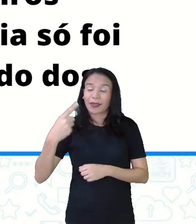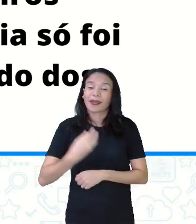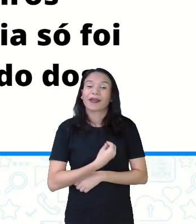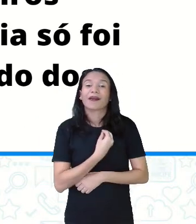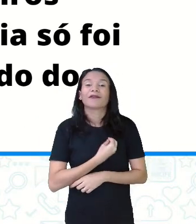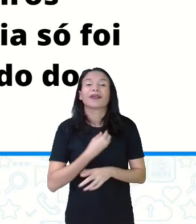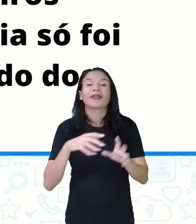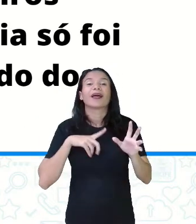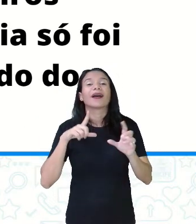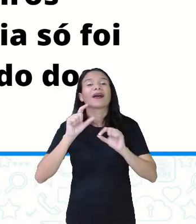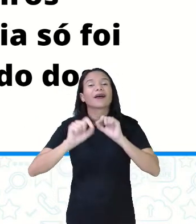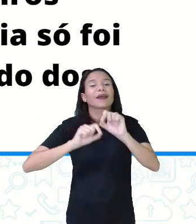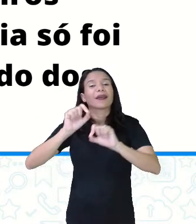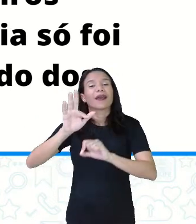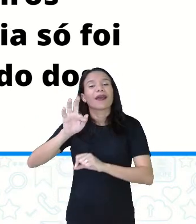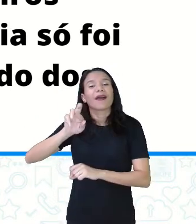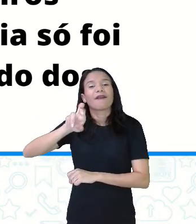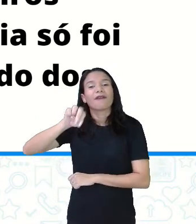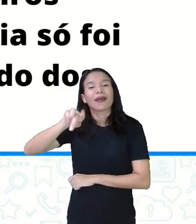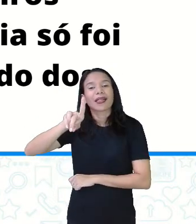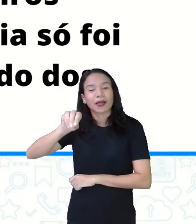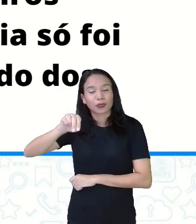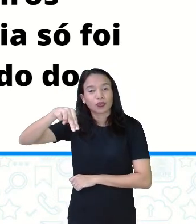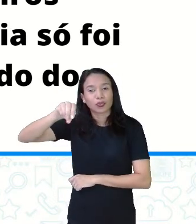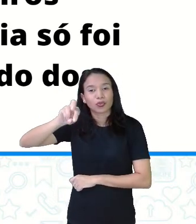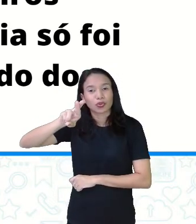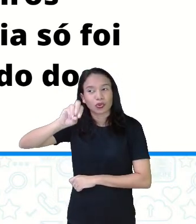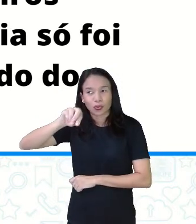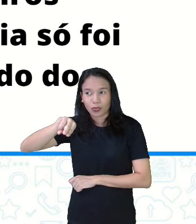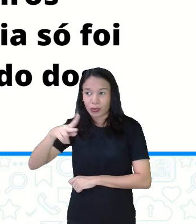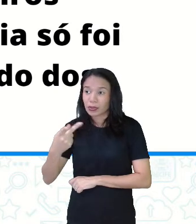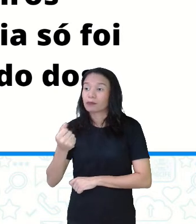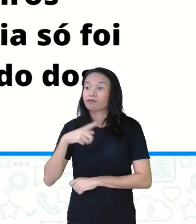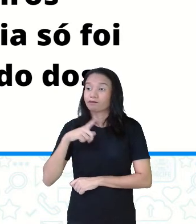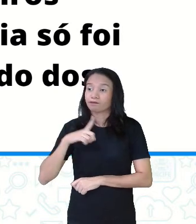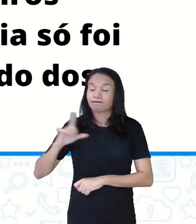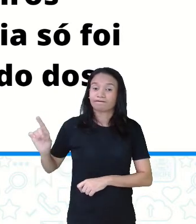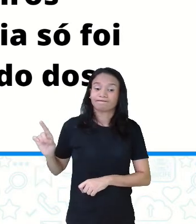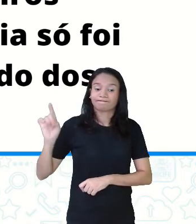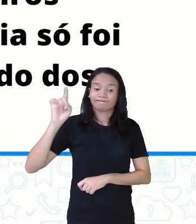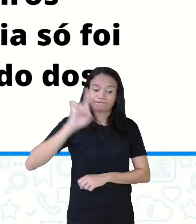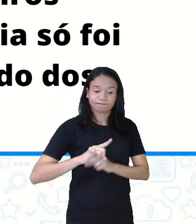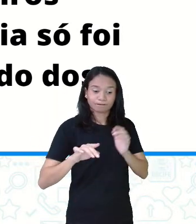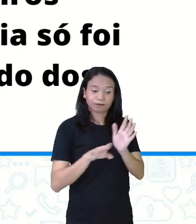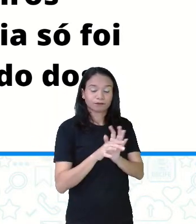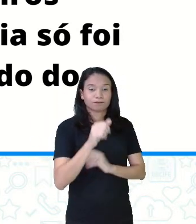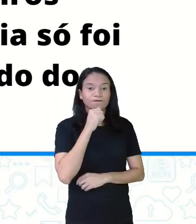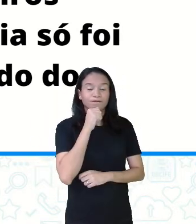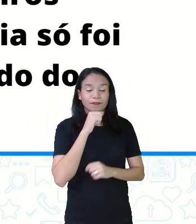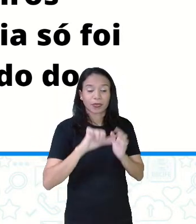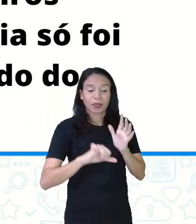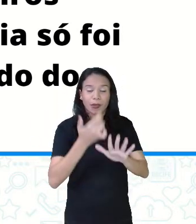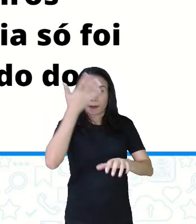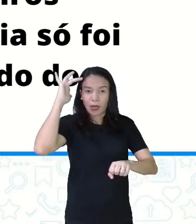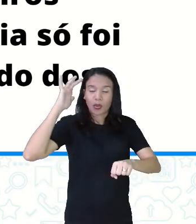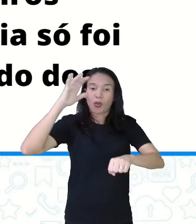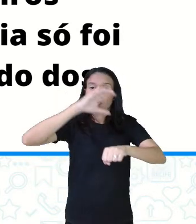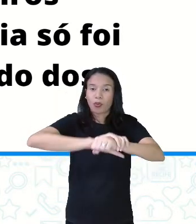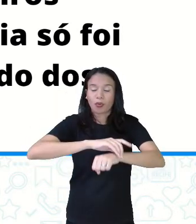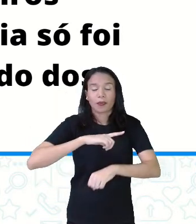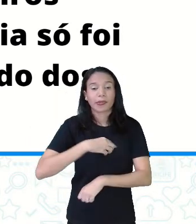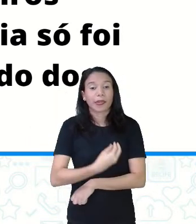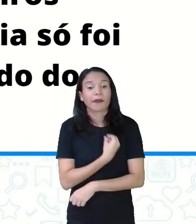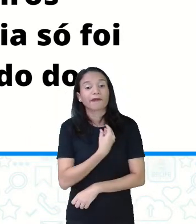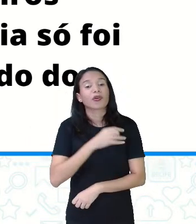de Noronha e desapareceu ainda na época dos primeiros colonizadores. A sua existência só